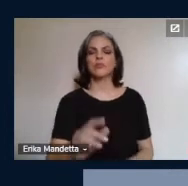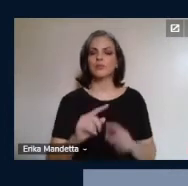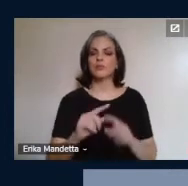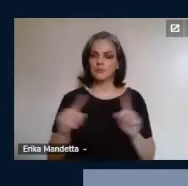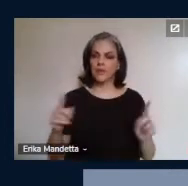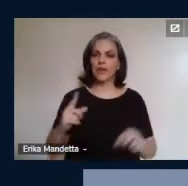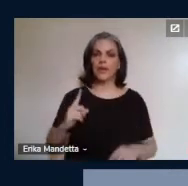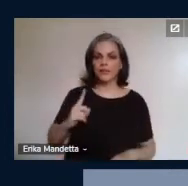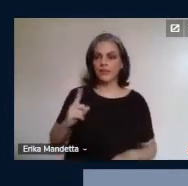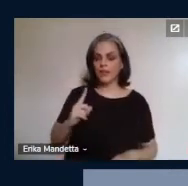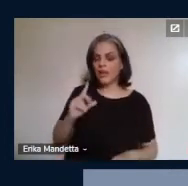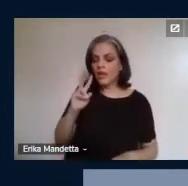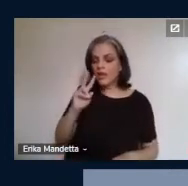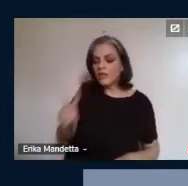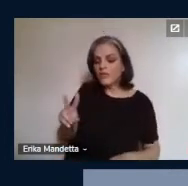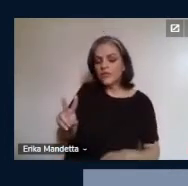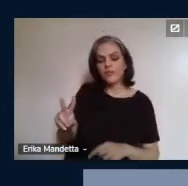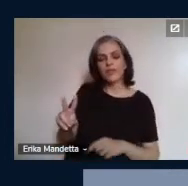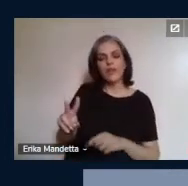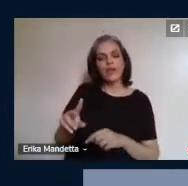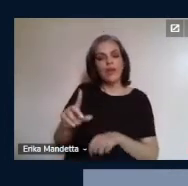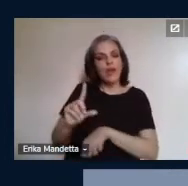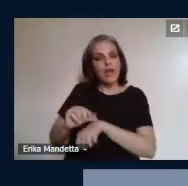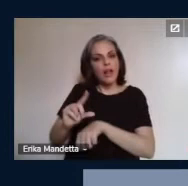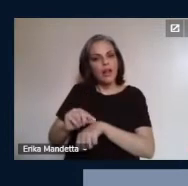desejo boa apresentação.